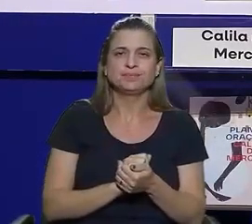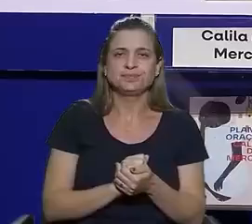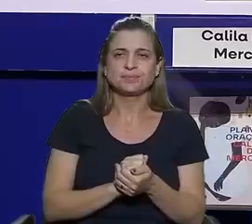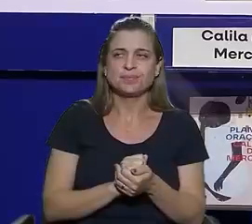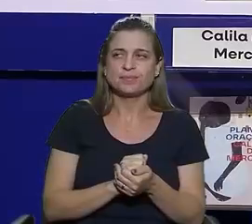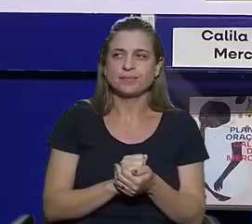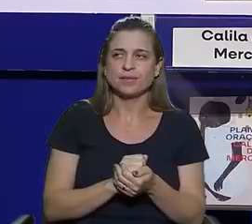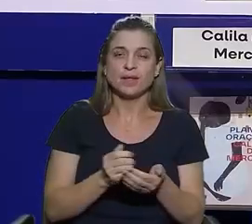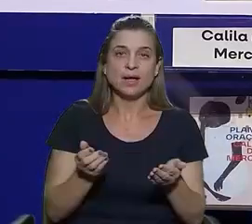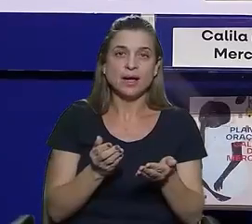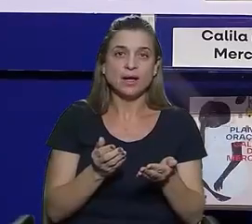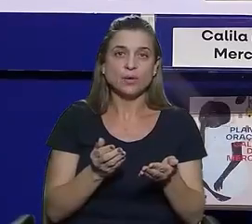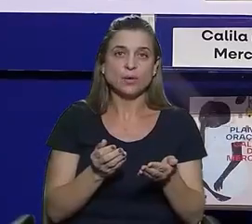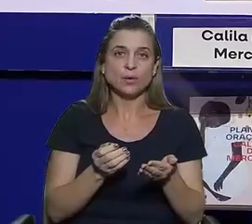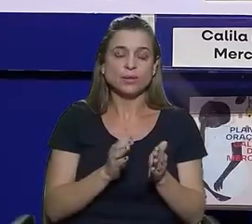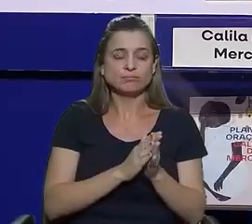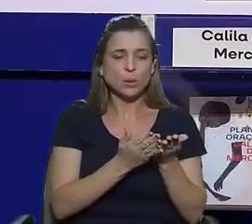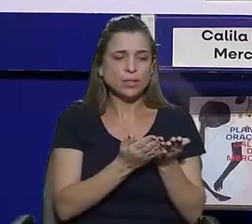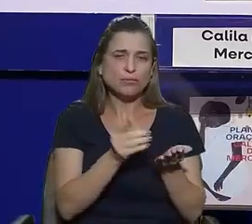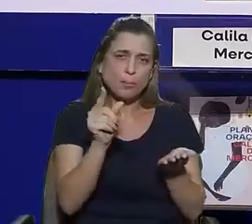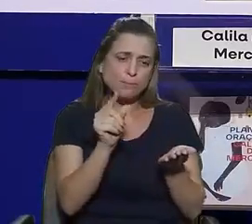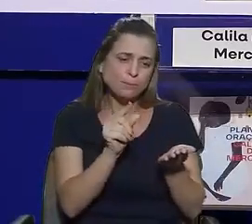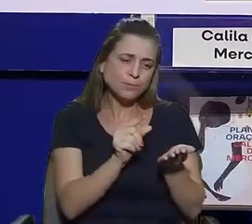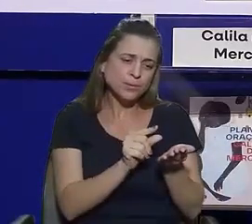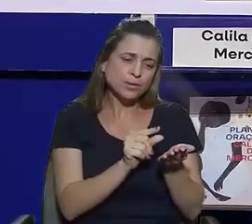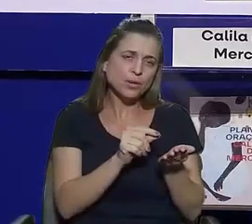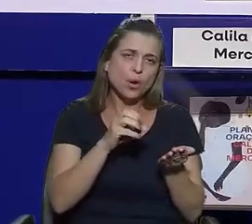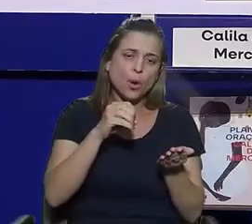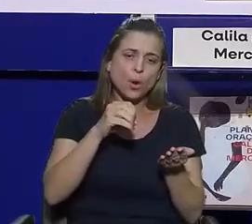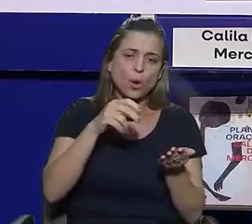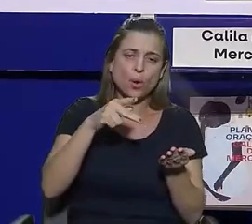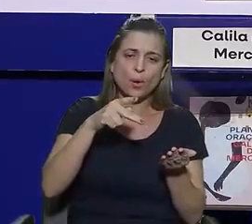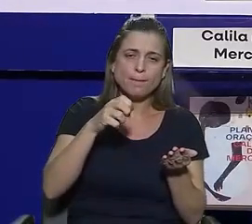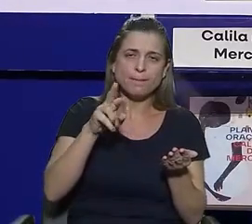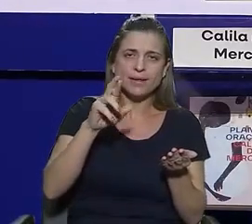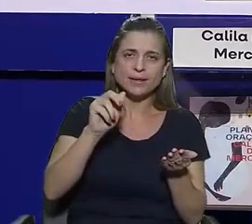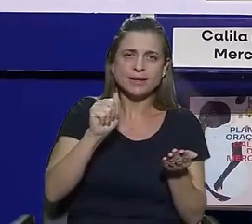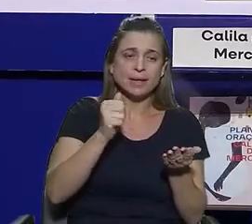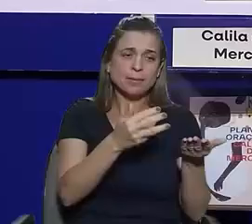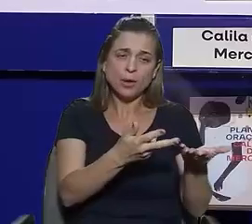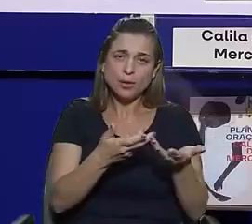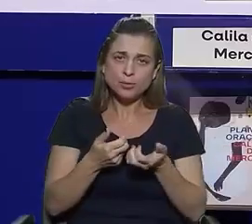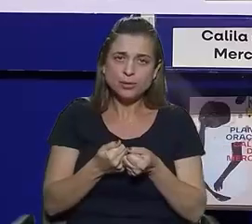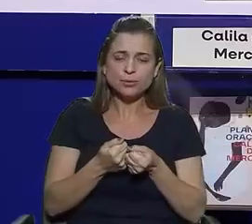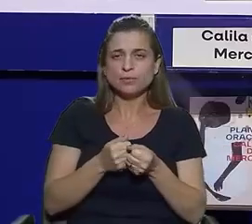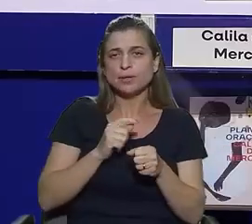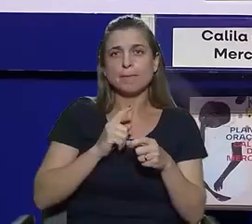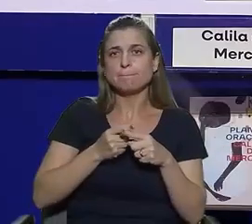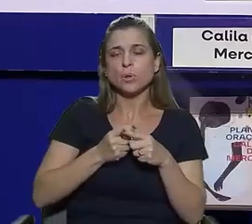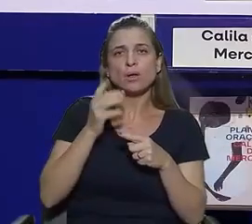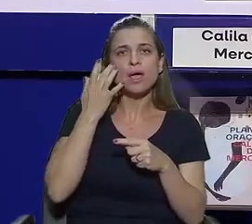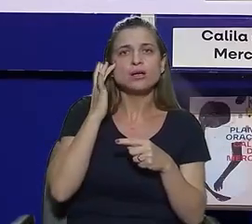um libreto de uma ópera, isso é uma coisa que eu estou fazendo agora, escrevendo um libreto de uma ópera, me convidaram, porque acharam que o meu texto tem